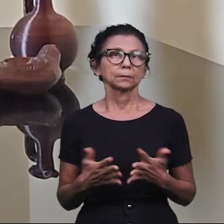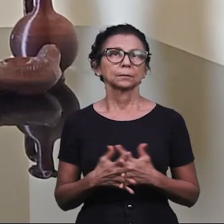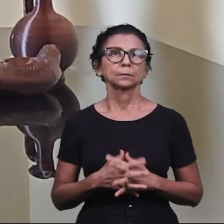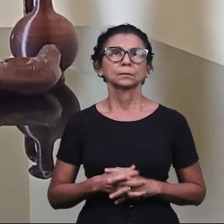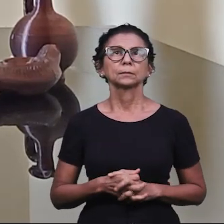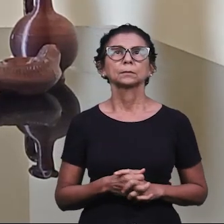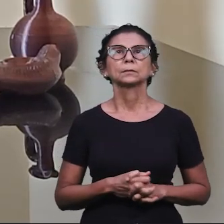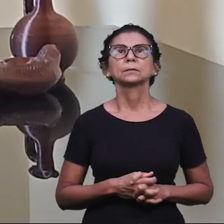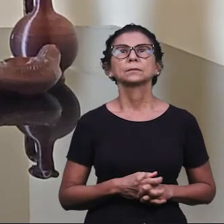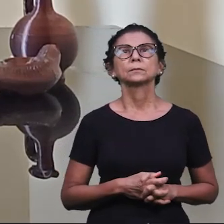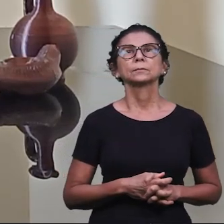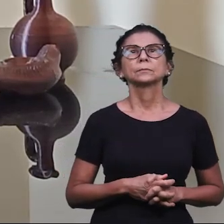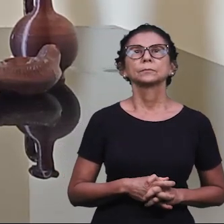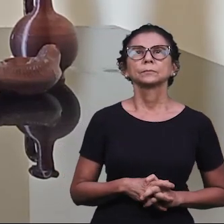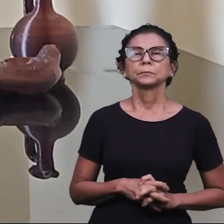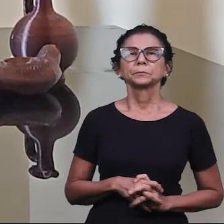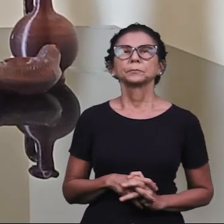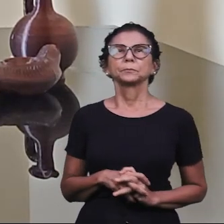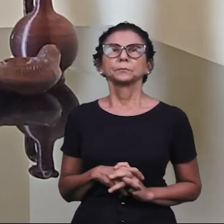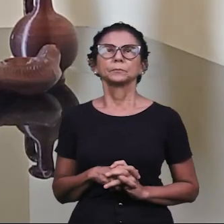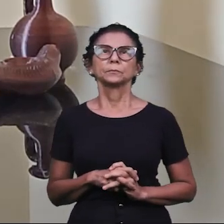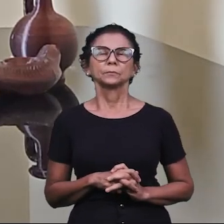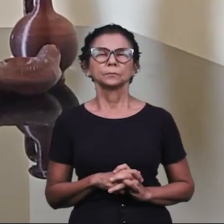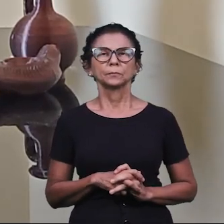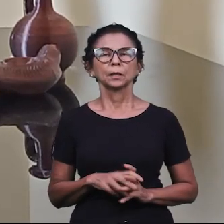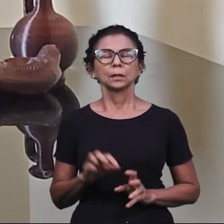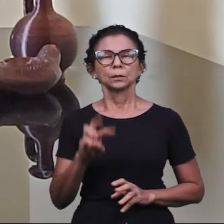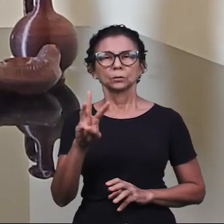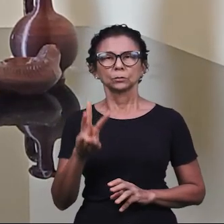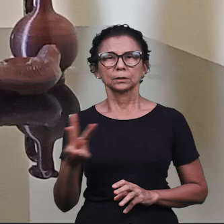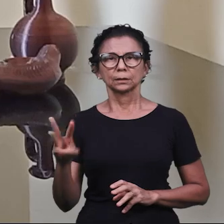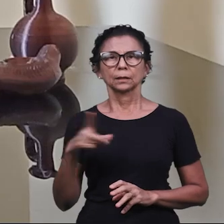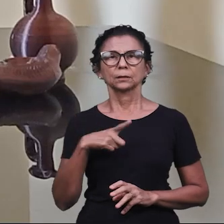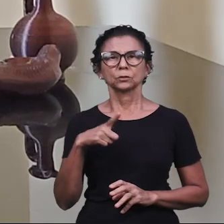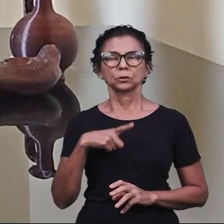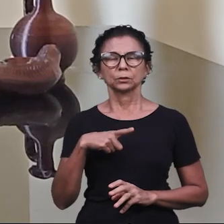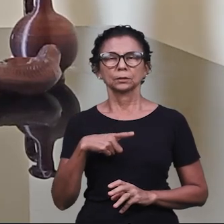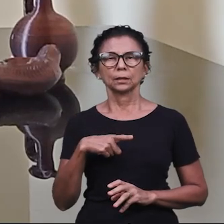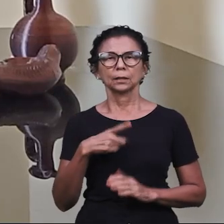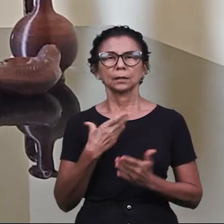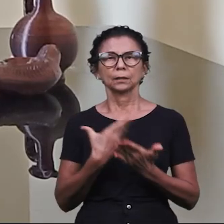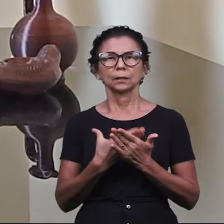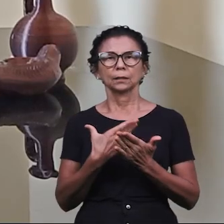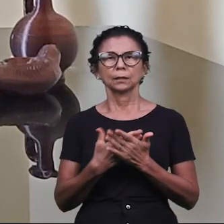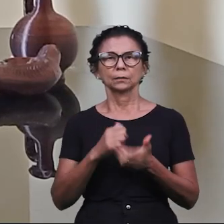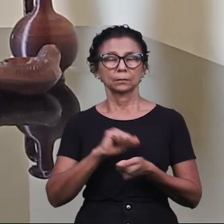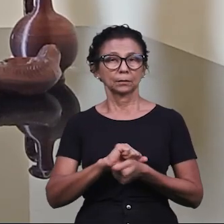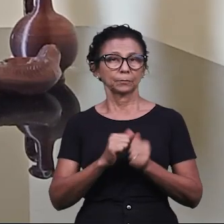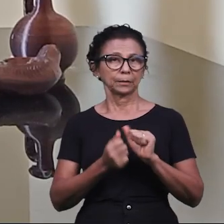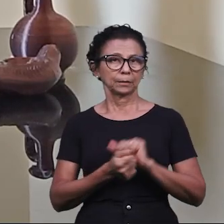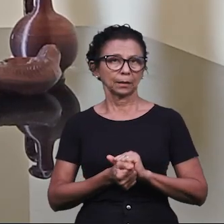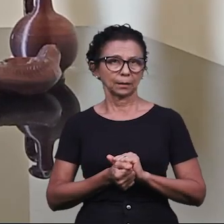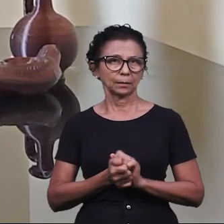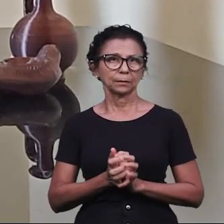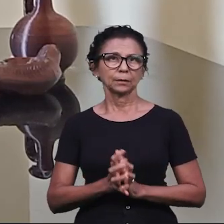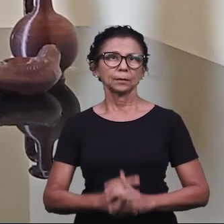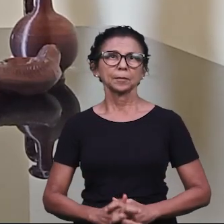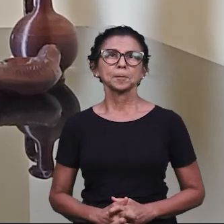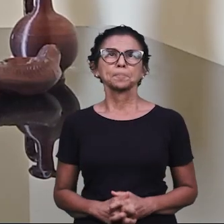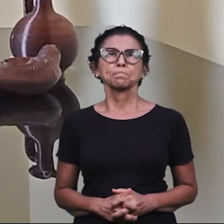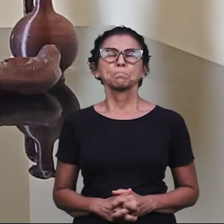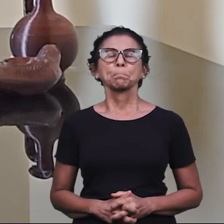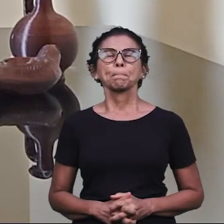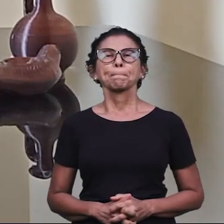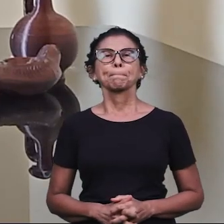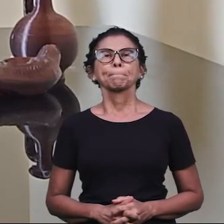Então, nós temos as aulas adaptadas no site, lá no site da igreja, nós conseguimos